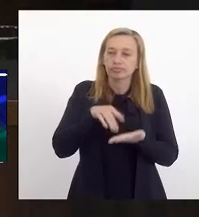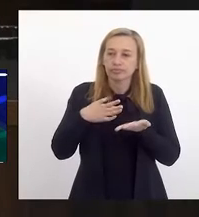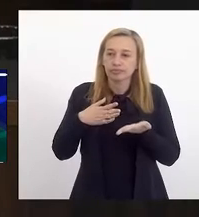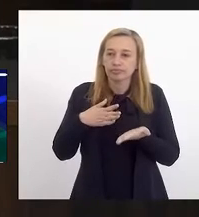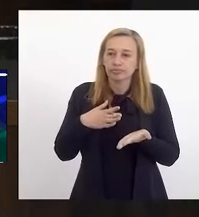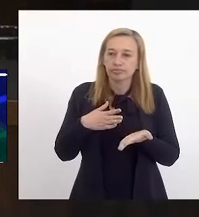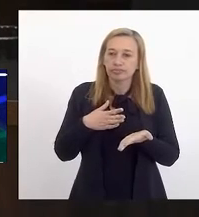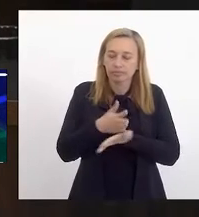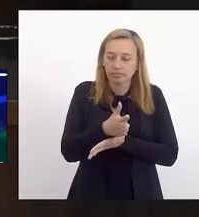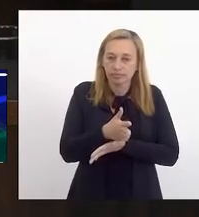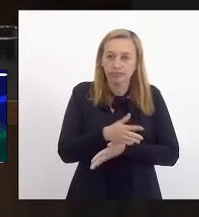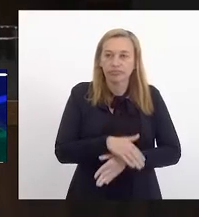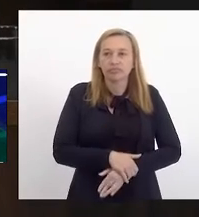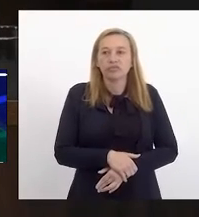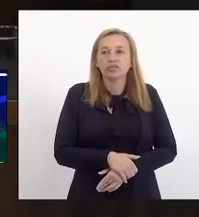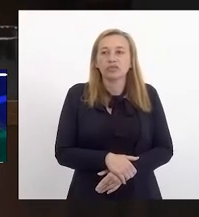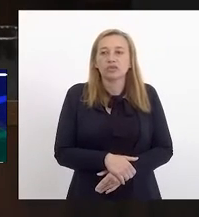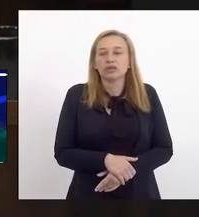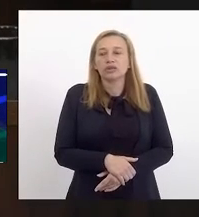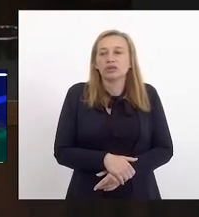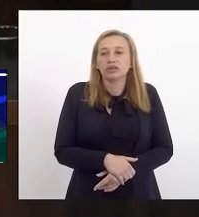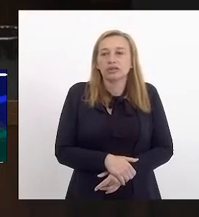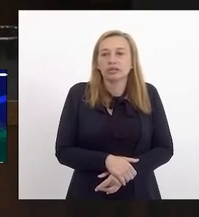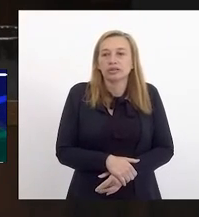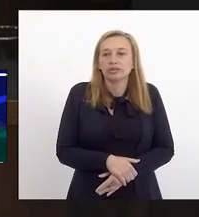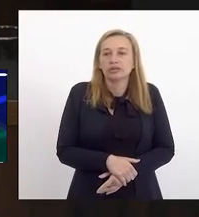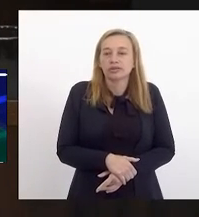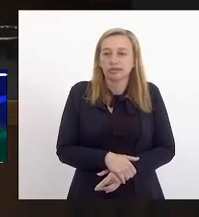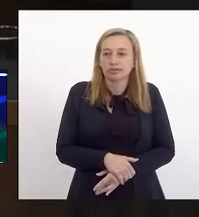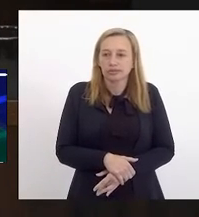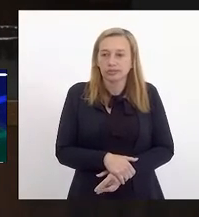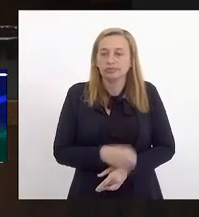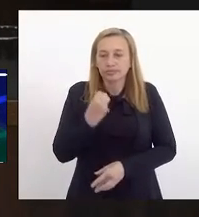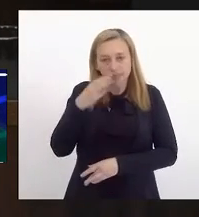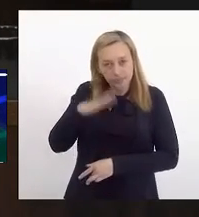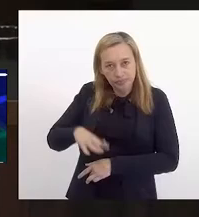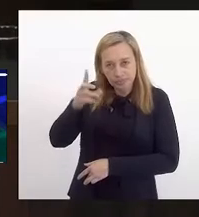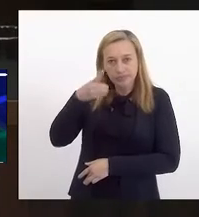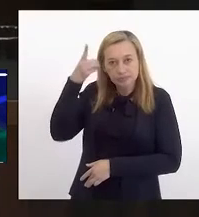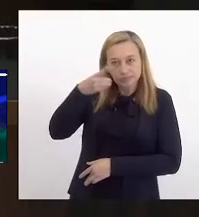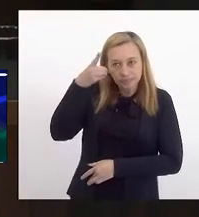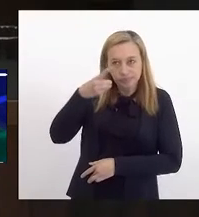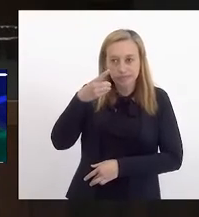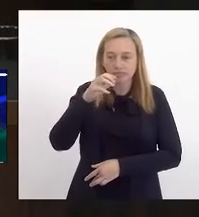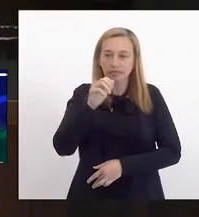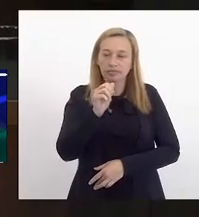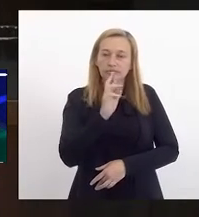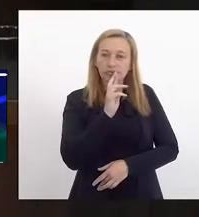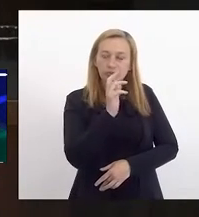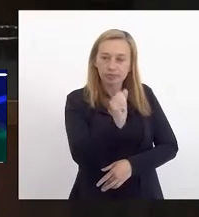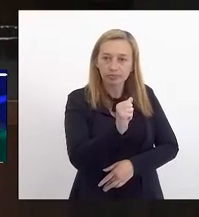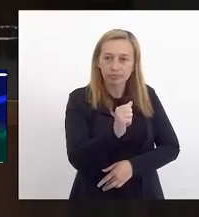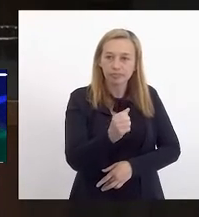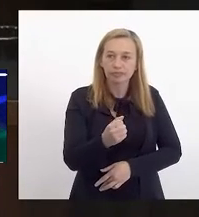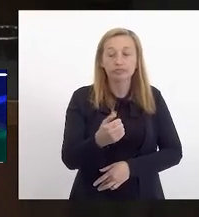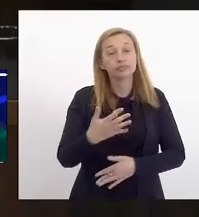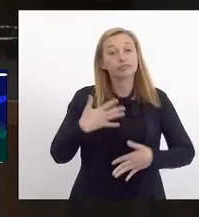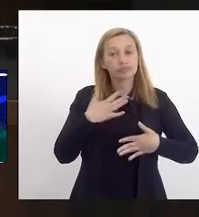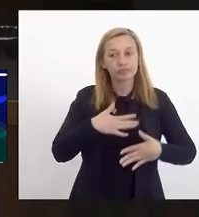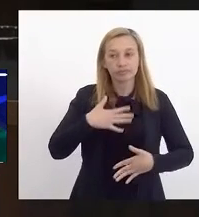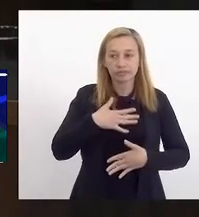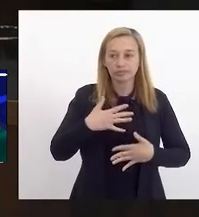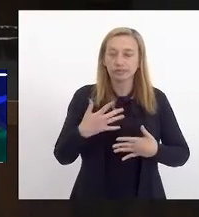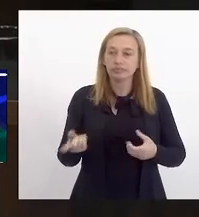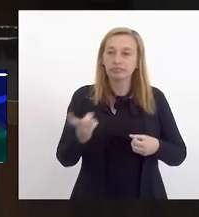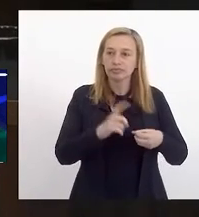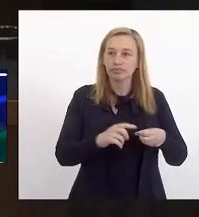estão. Aprovado, vai autógrafo. Boa tarde, deputado Amorim. Prazer ter Vossa Excelência no